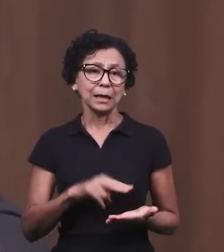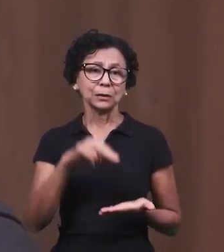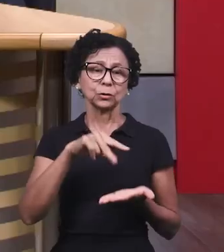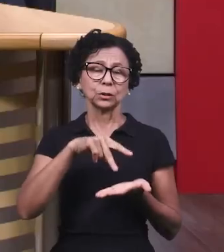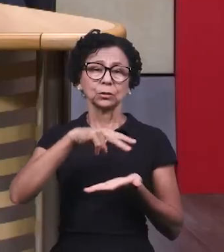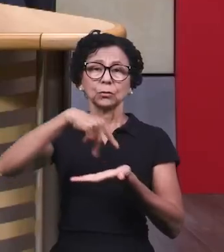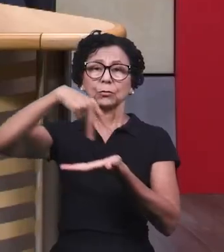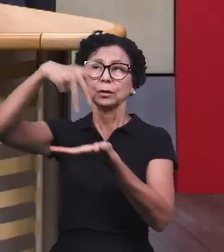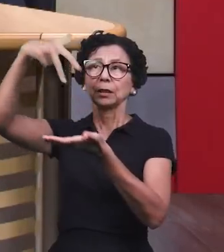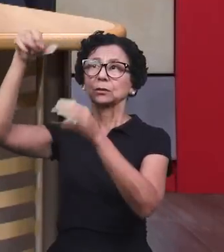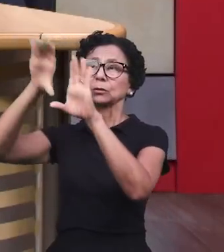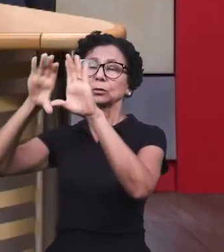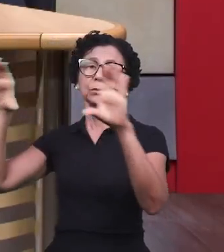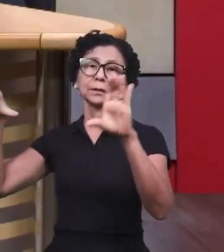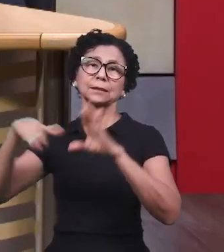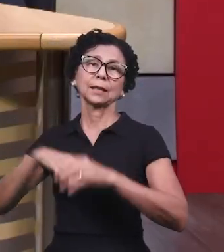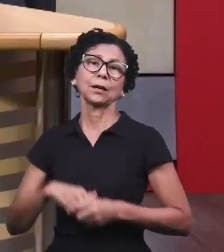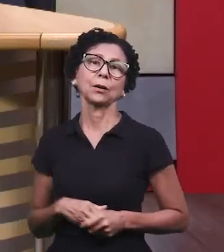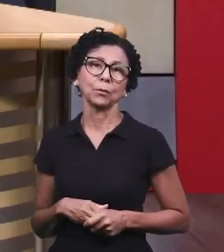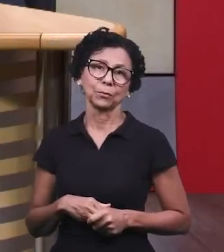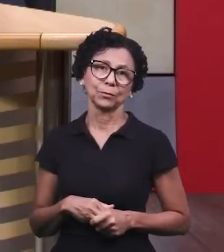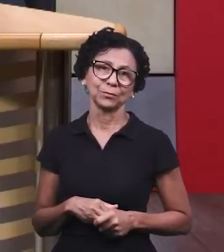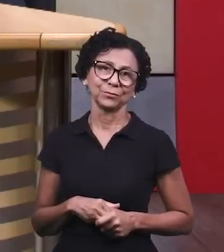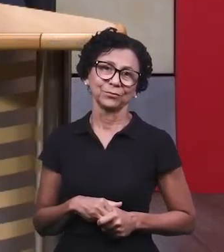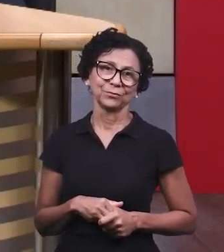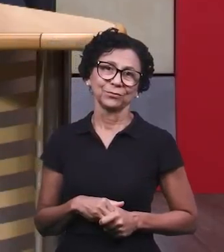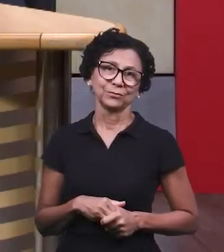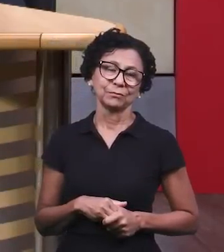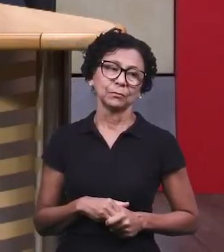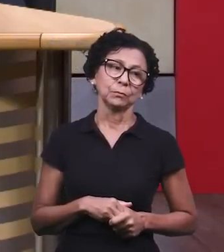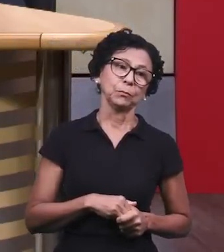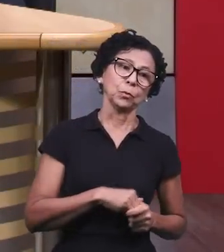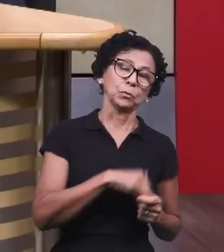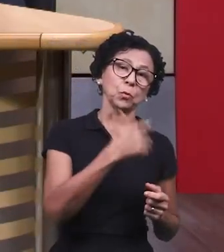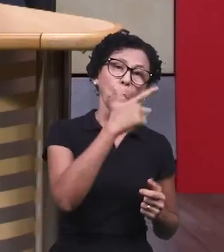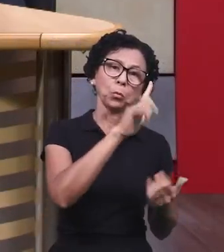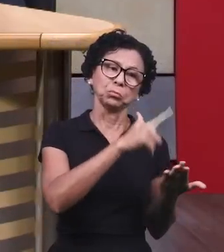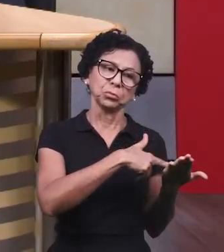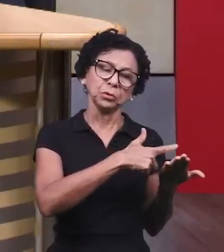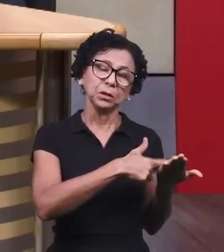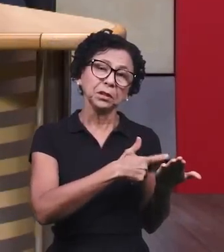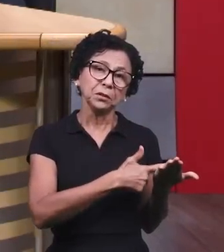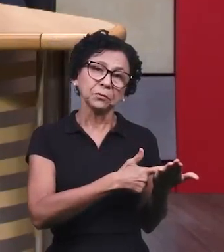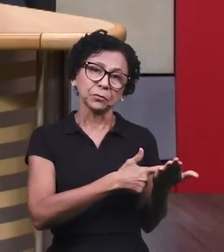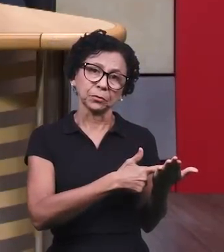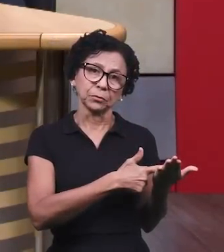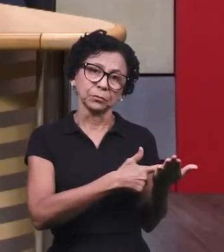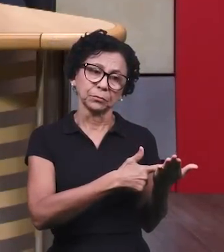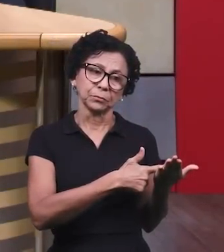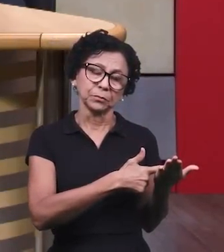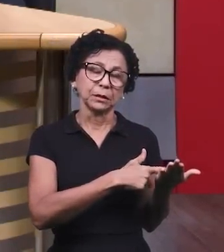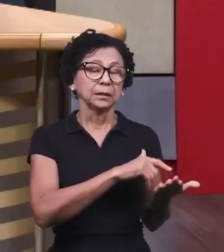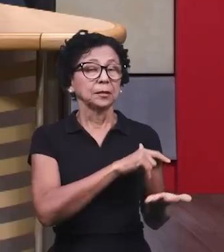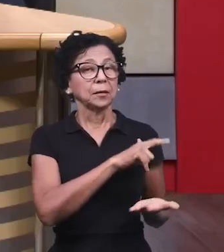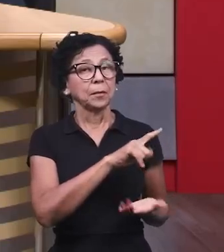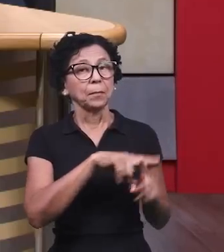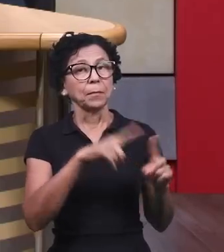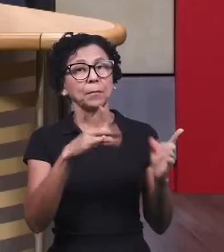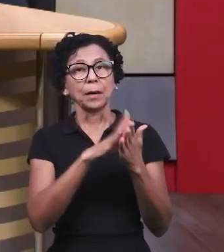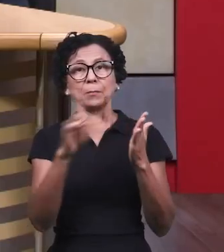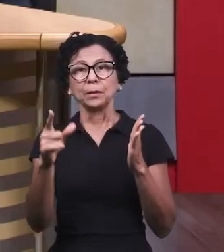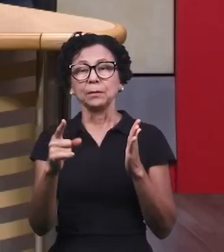Eles vão encontrar onde? Vão encontrar na história, na tradição, mas na palavra não tem. Então, se não está na palavra, está despida de autoridade. Não